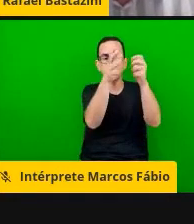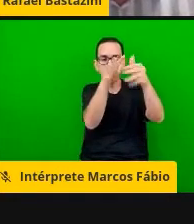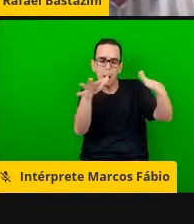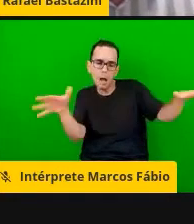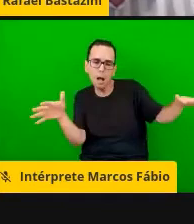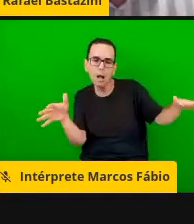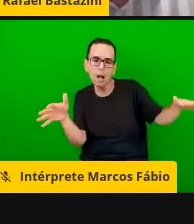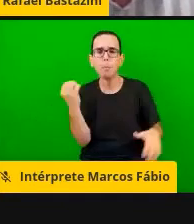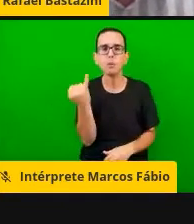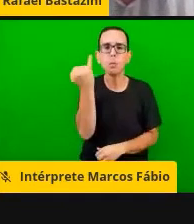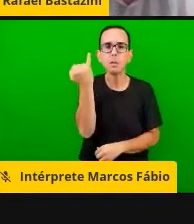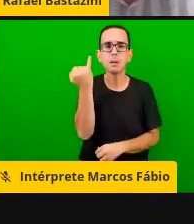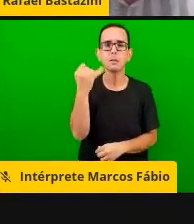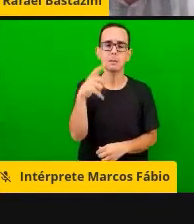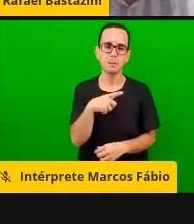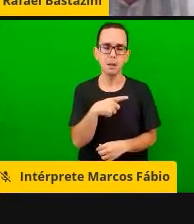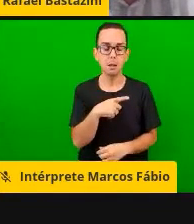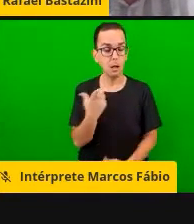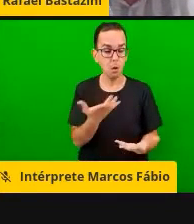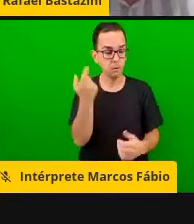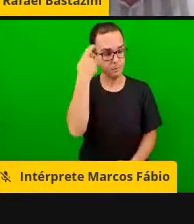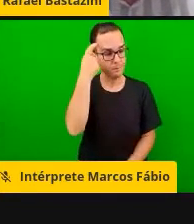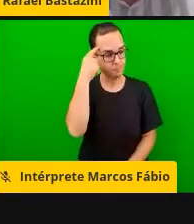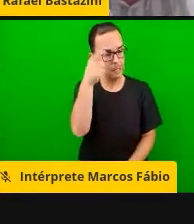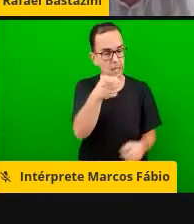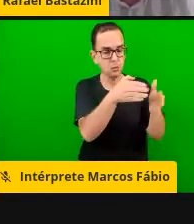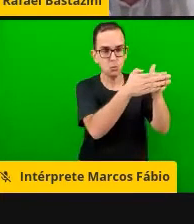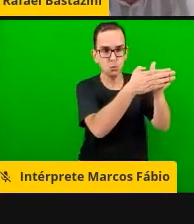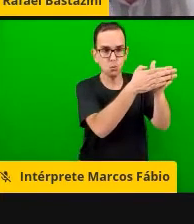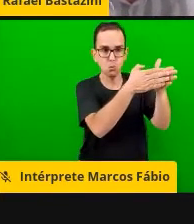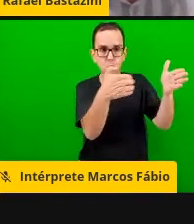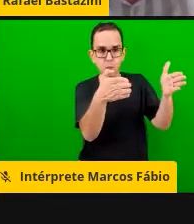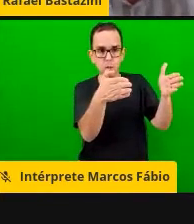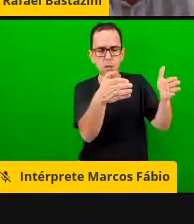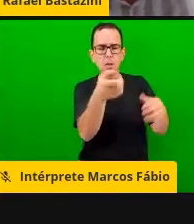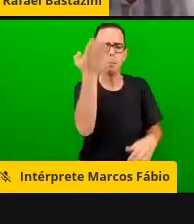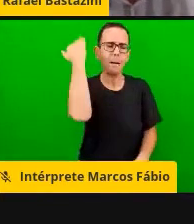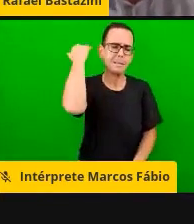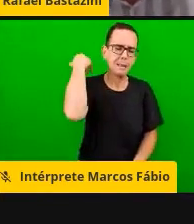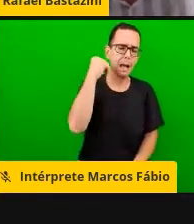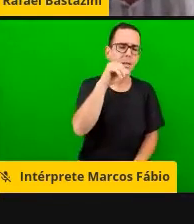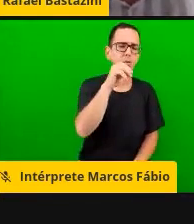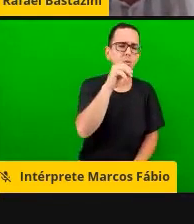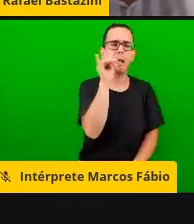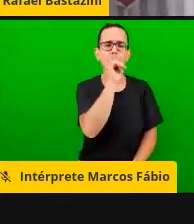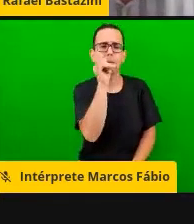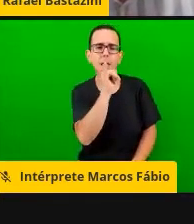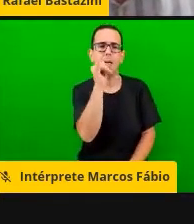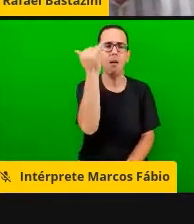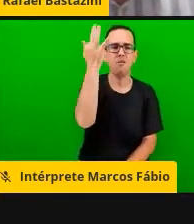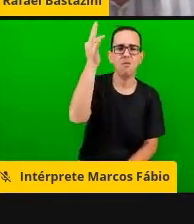muito grande, e aqui a gente pensa no período, no período colonial, na Inglaterra, na França, na